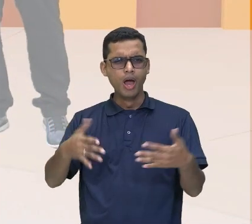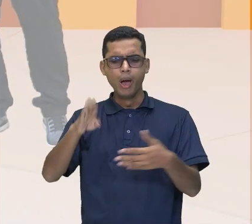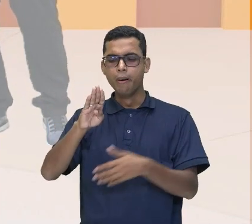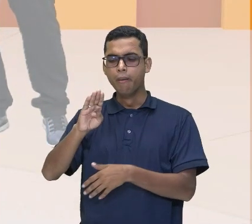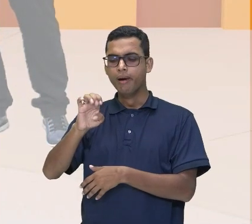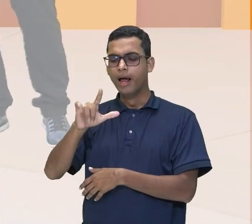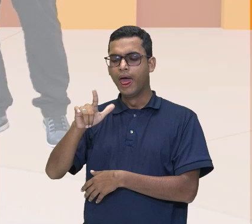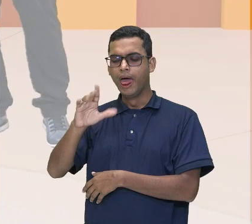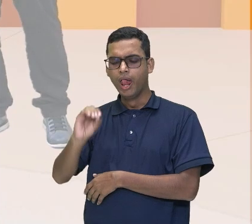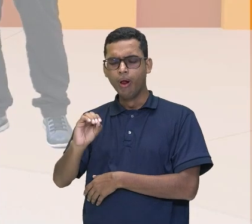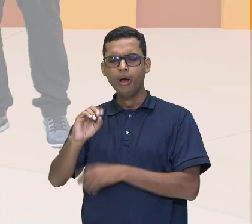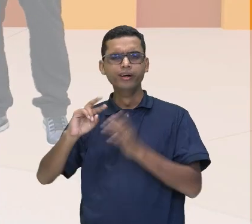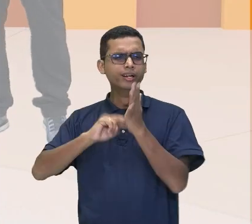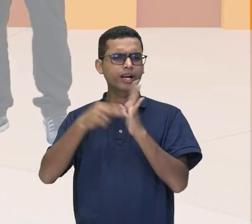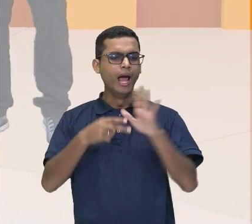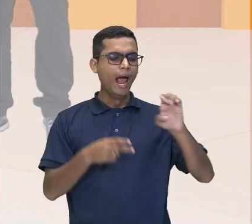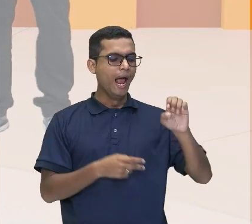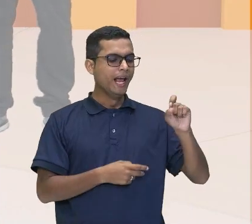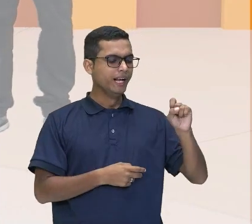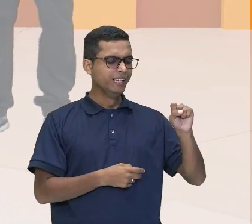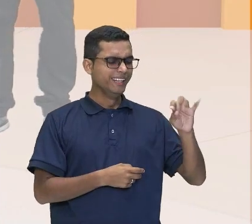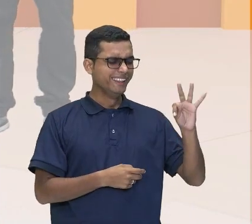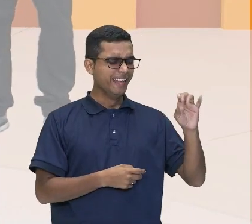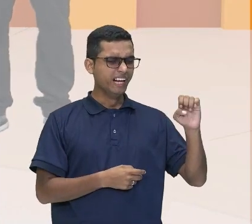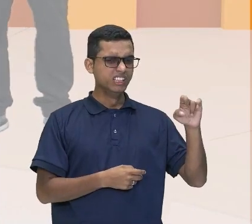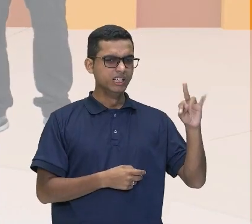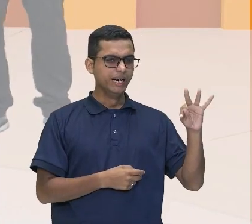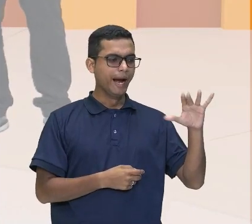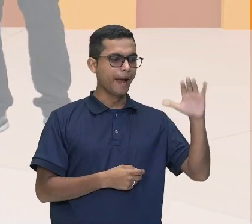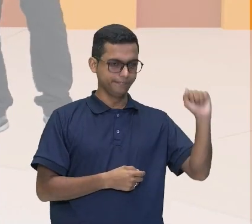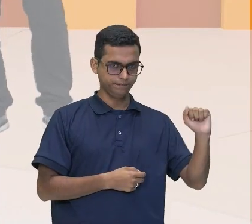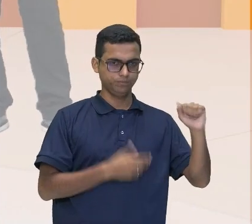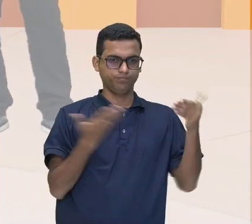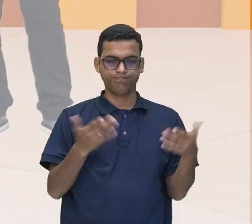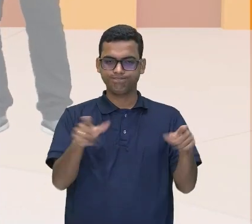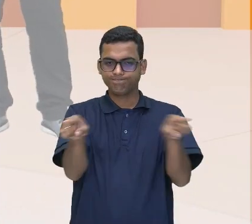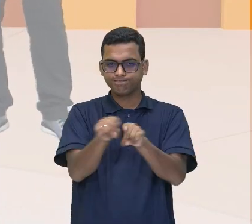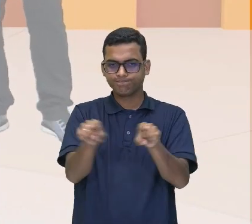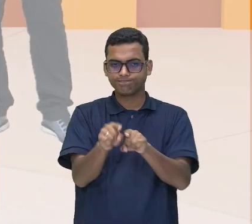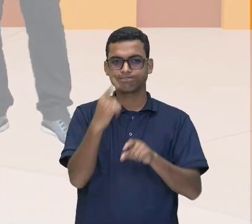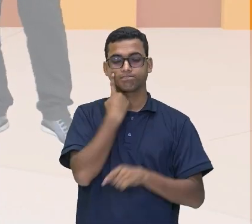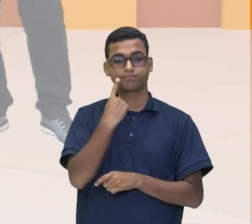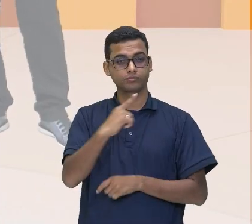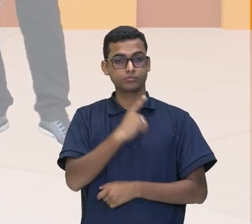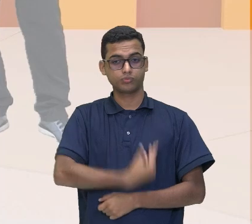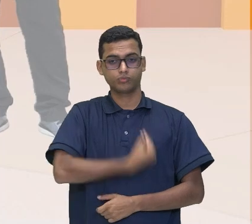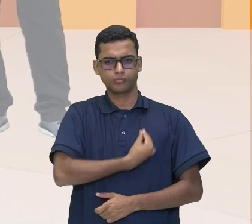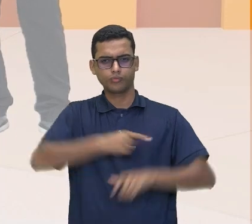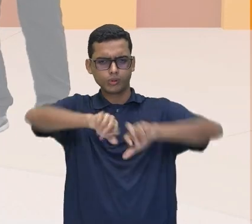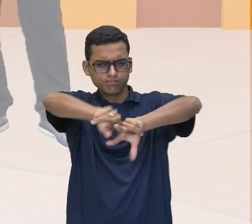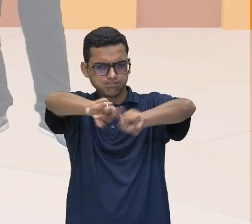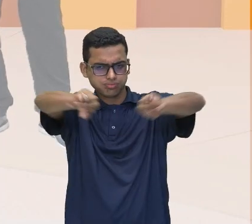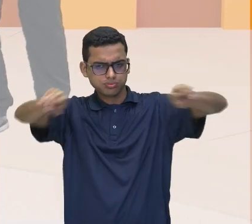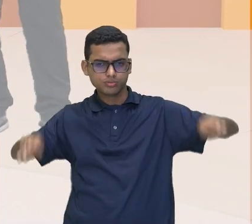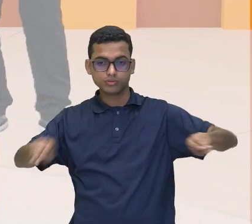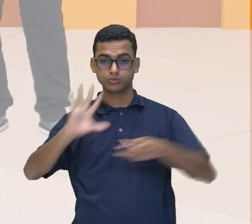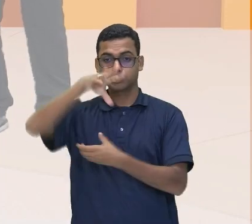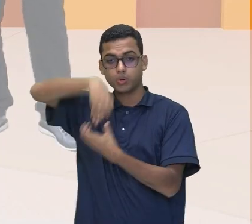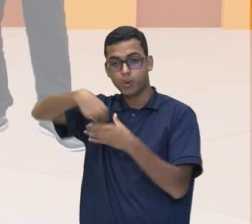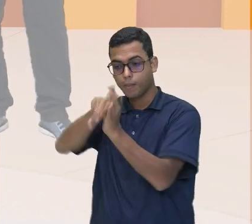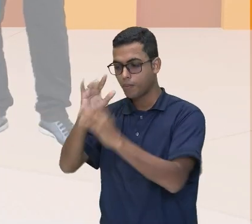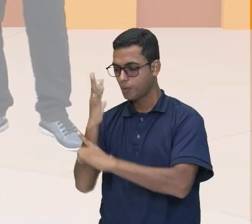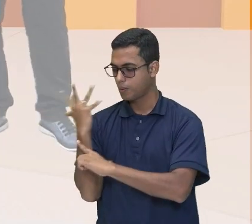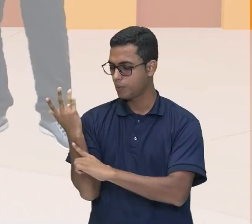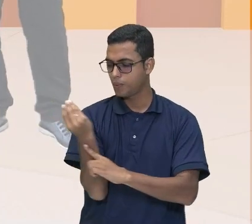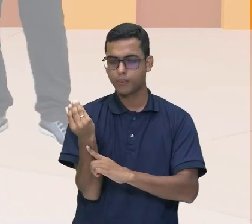aqui a estética e a natureza. Então nós temos uma biodiversidade. Tudo na arte